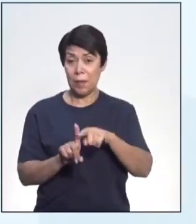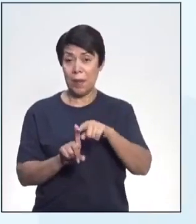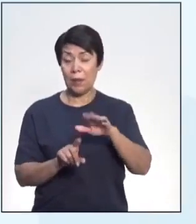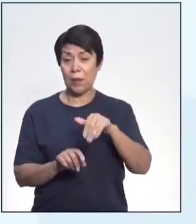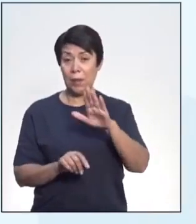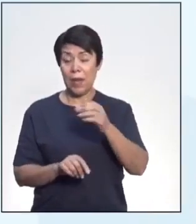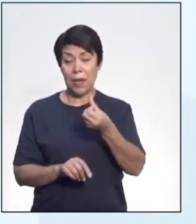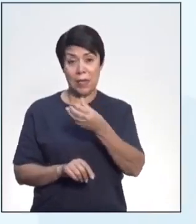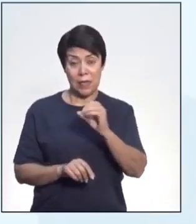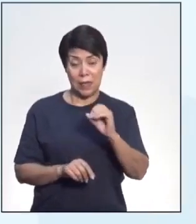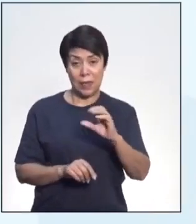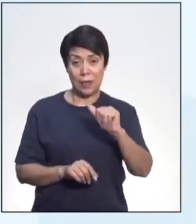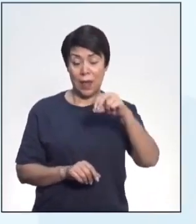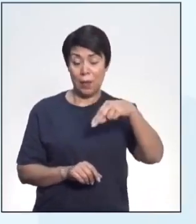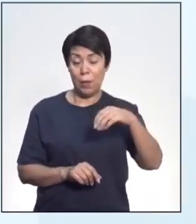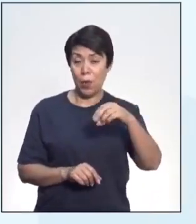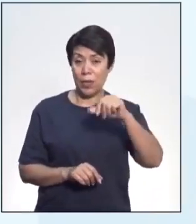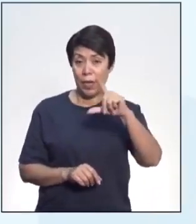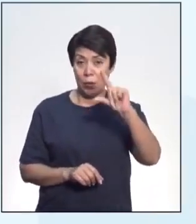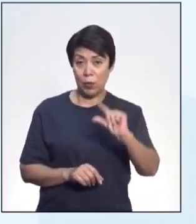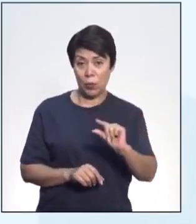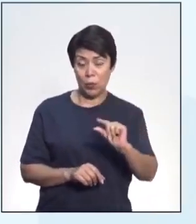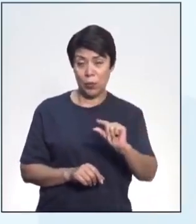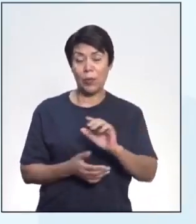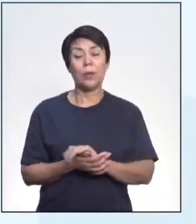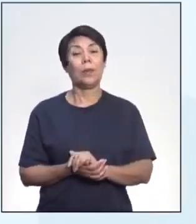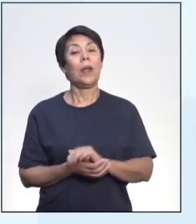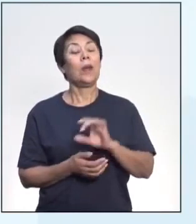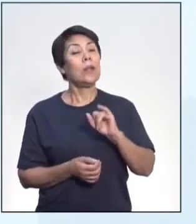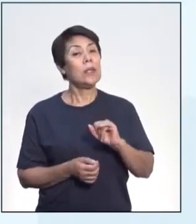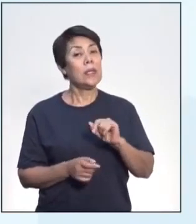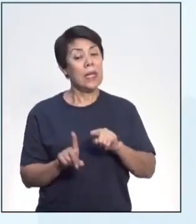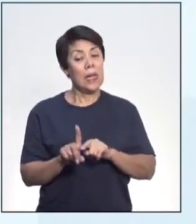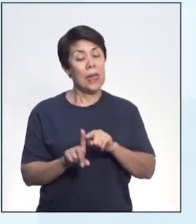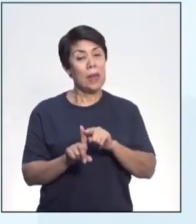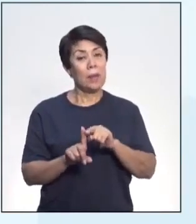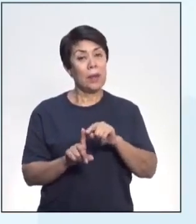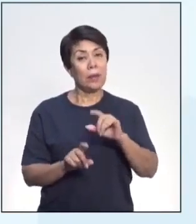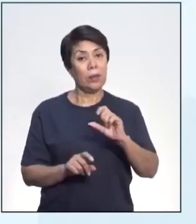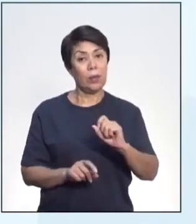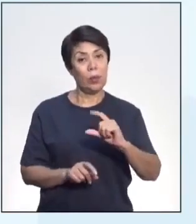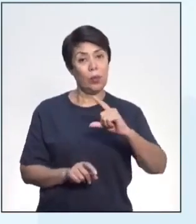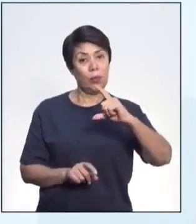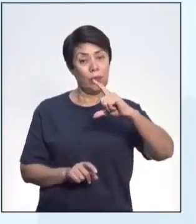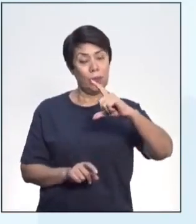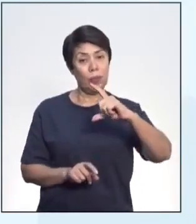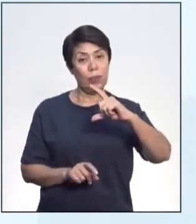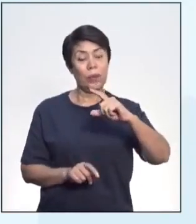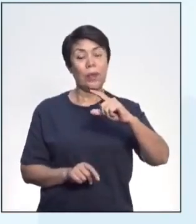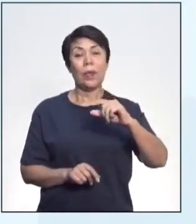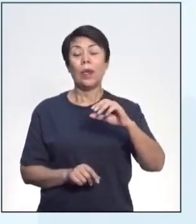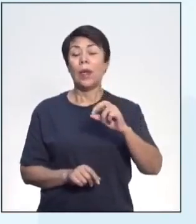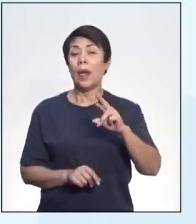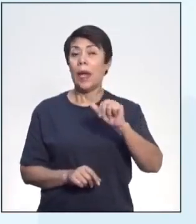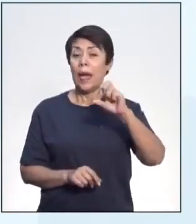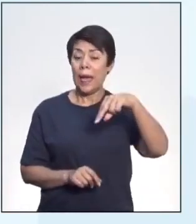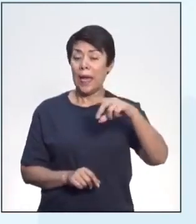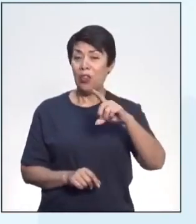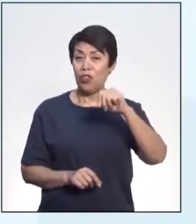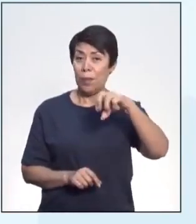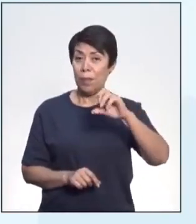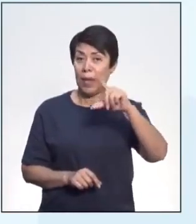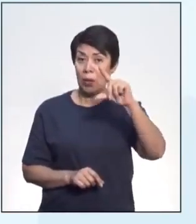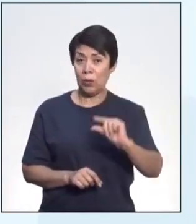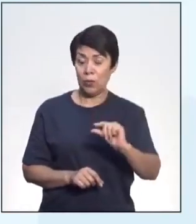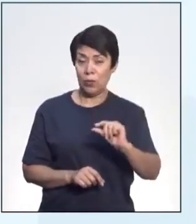amônia? Ela diminui. Então, aumentar apenas a temperatura, eu não vou aumentar o rendimento do meu produto e nem aumentar